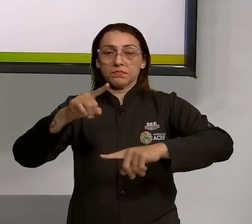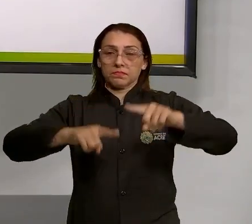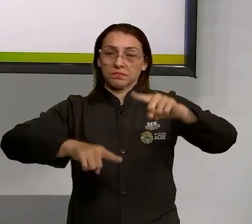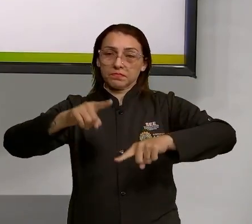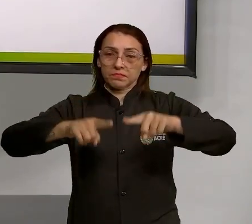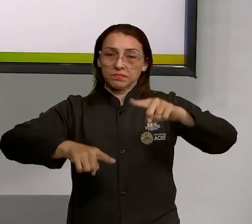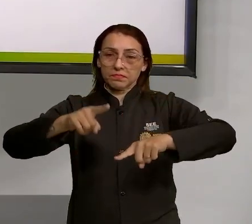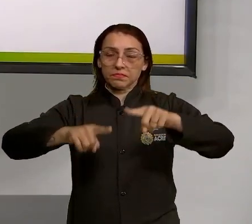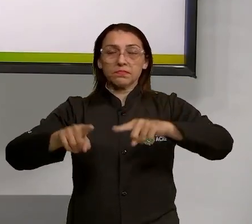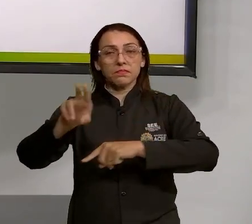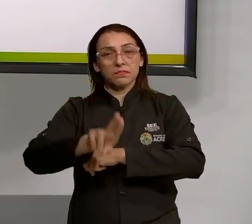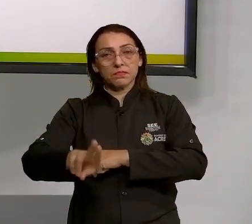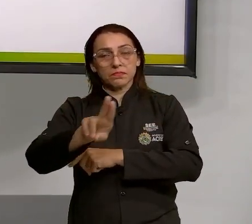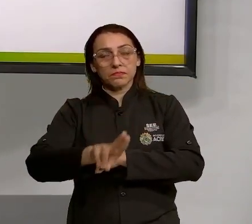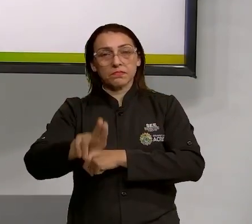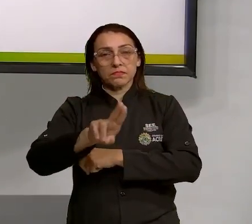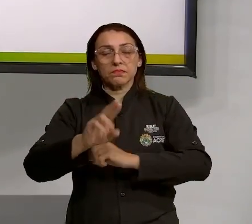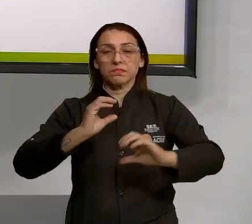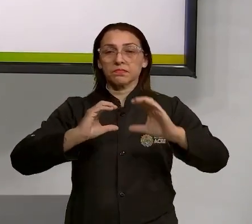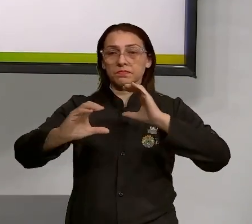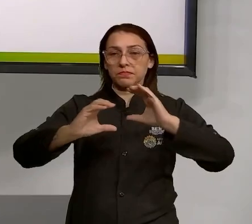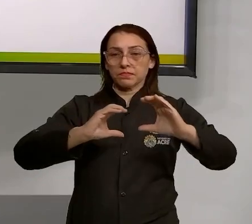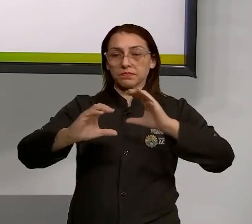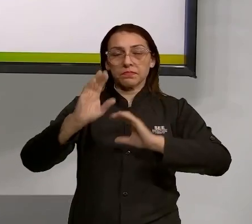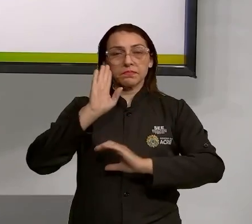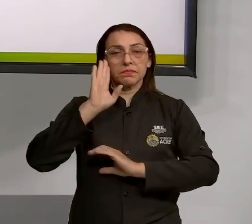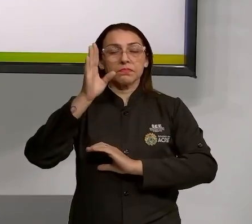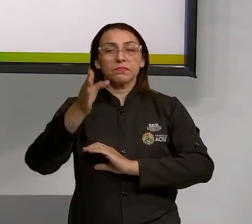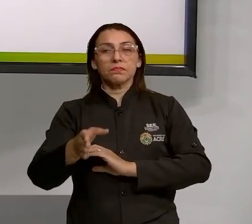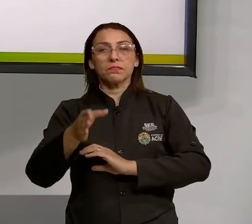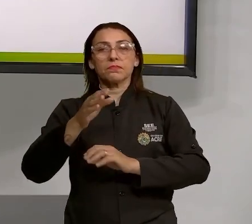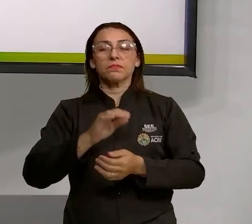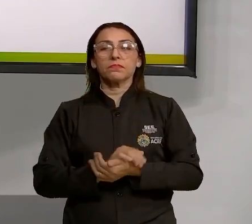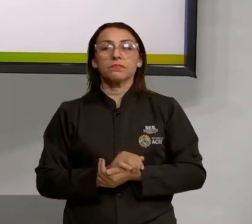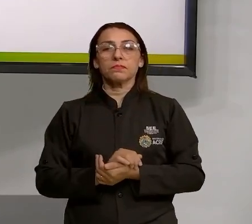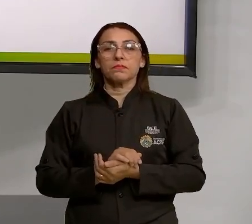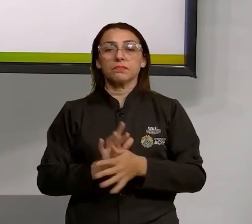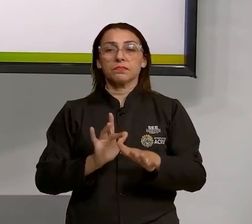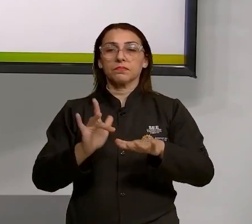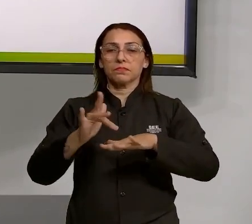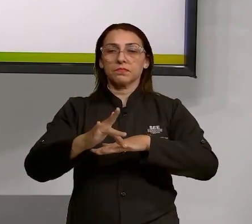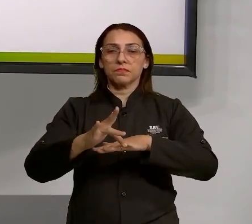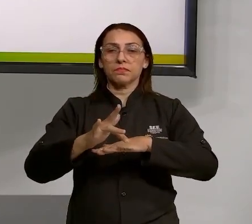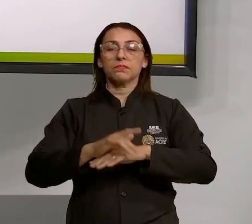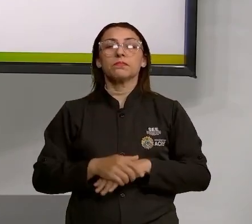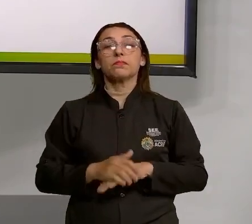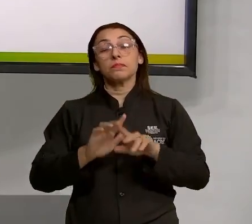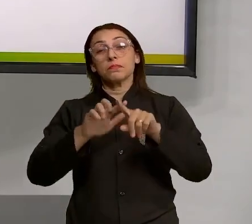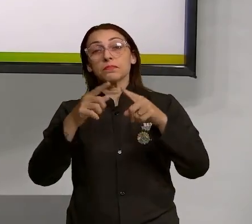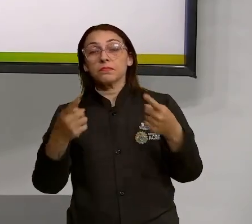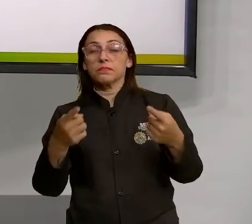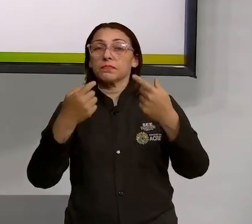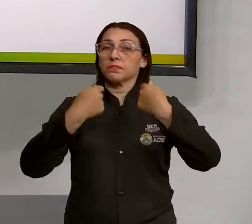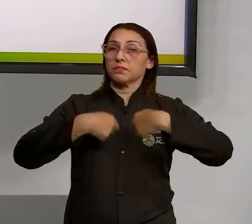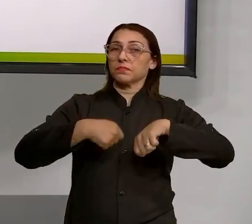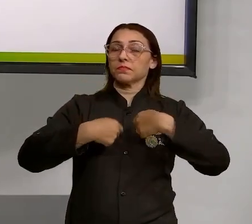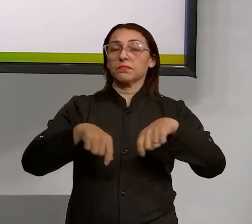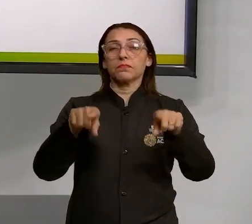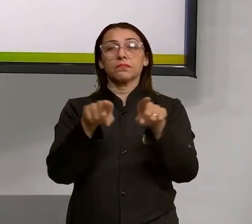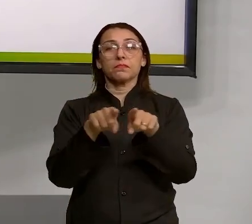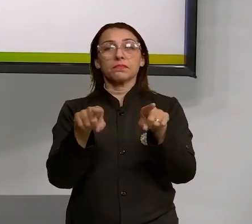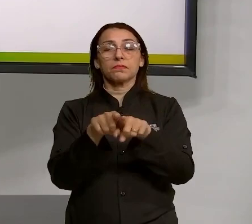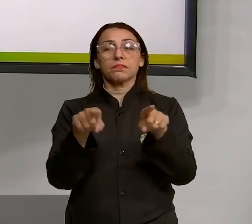instrumentos que a gente utiliza para a comunicação, principalmente nas redes sociais. Mas nós precisamos levar